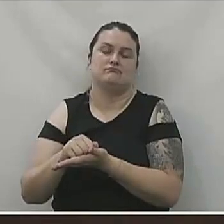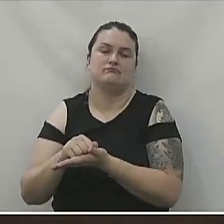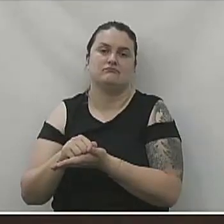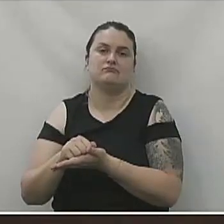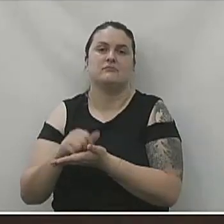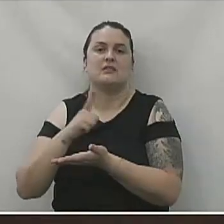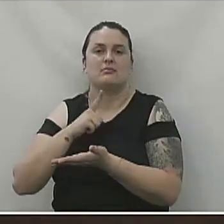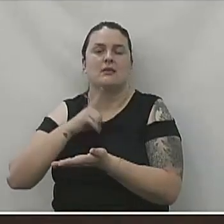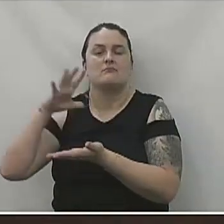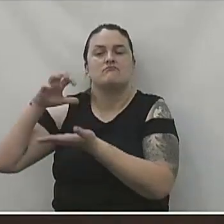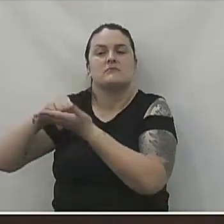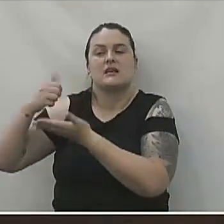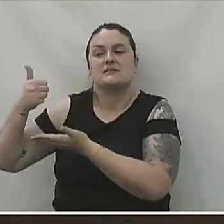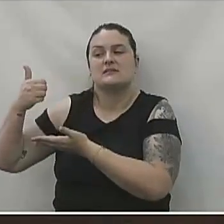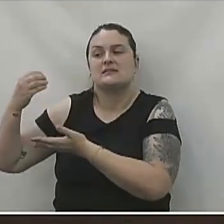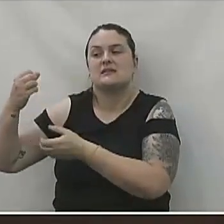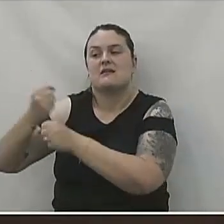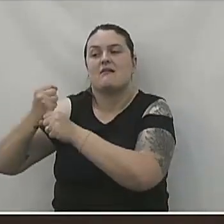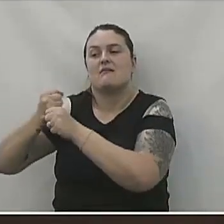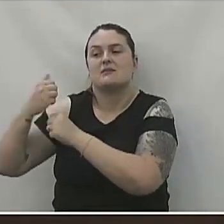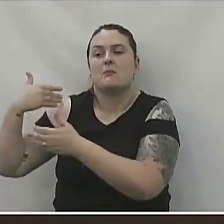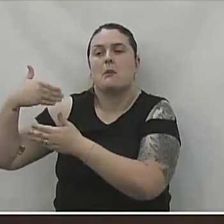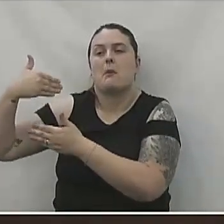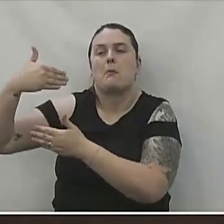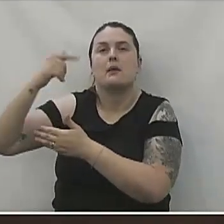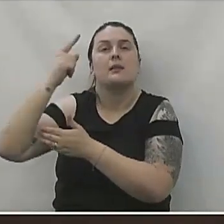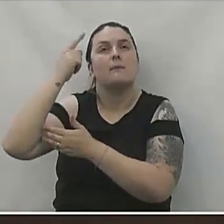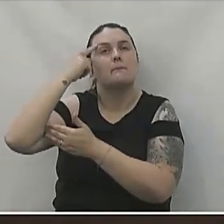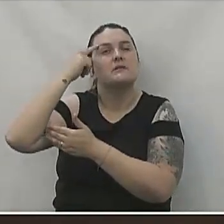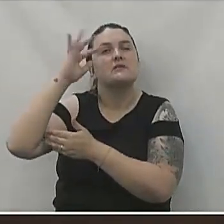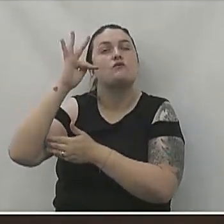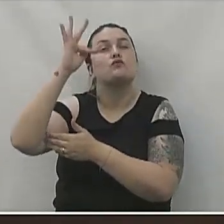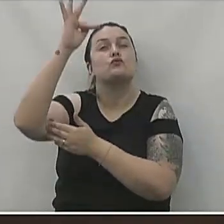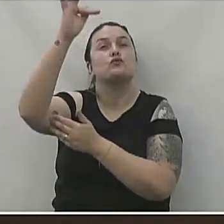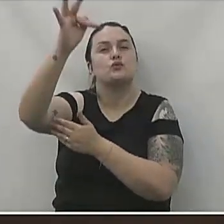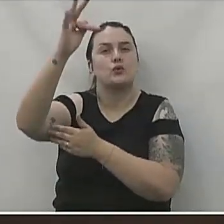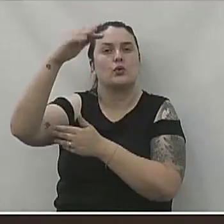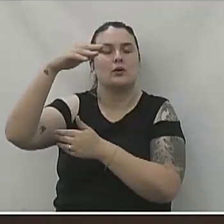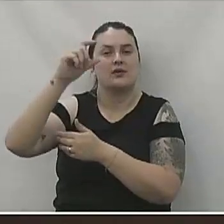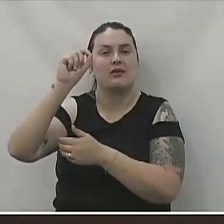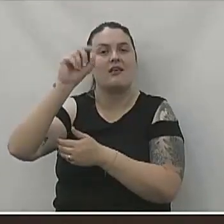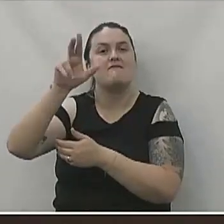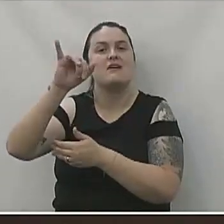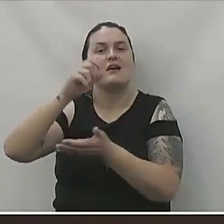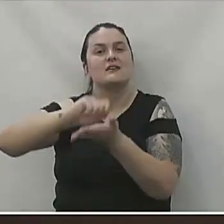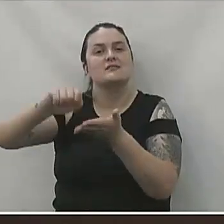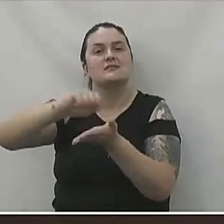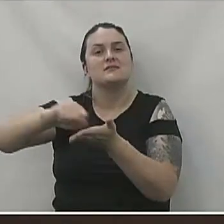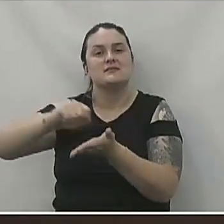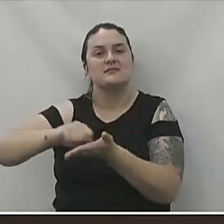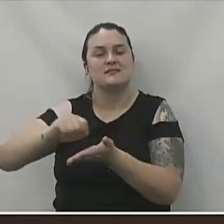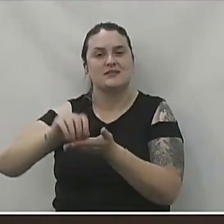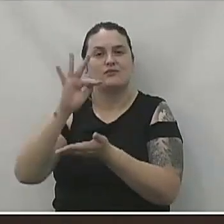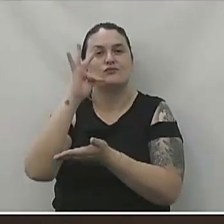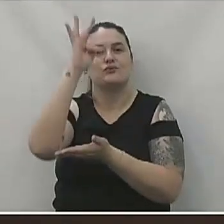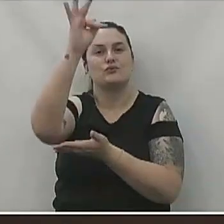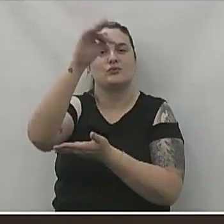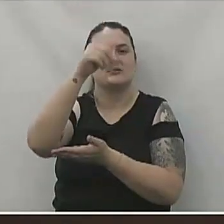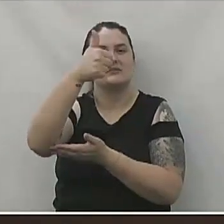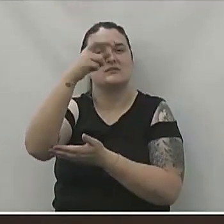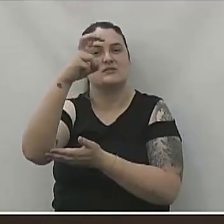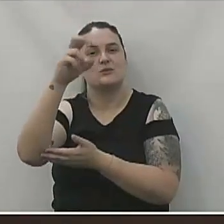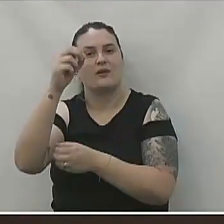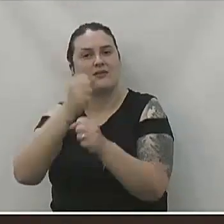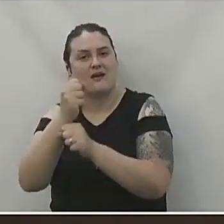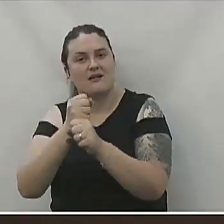para deixar o registro né para as futuras gerações aí pô próximo pessoal que vai estar no engajamento ele